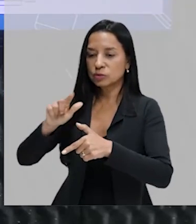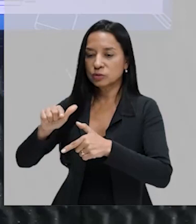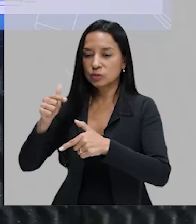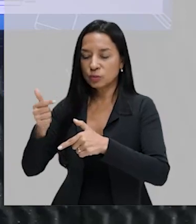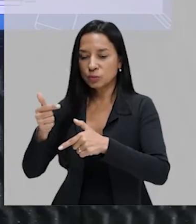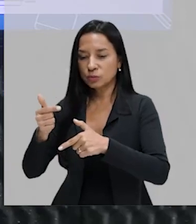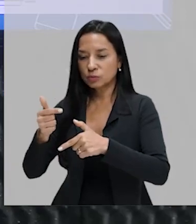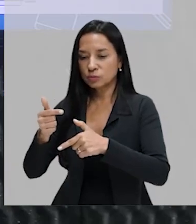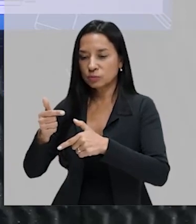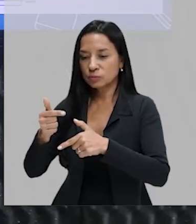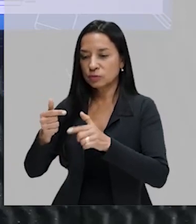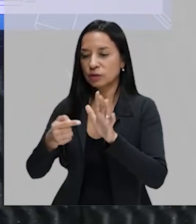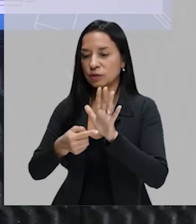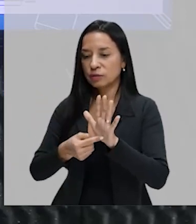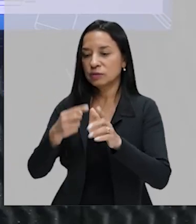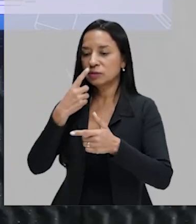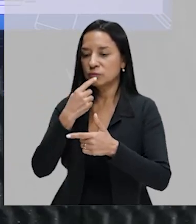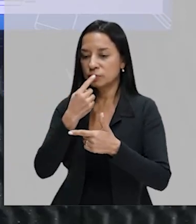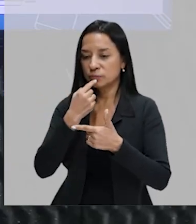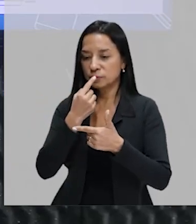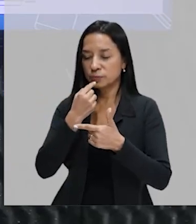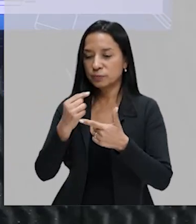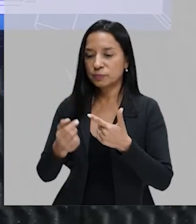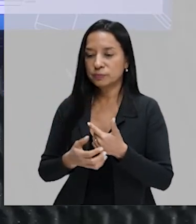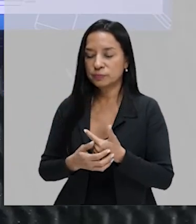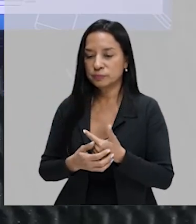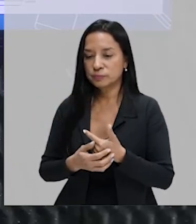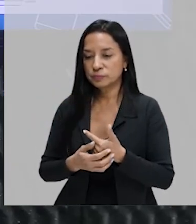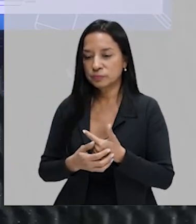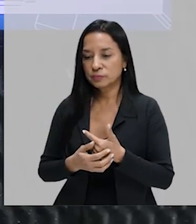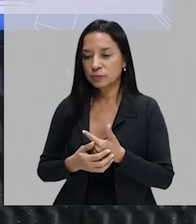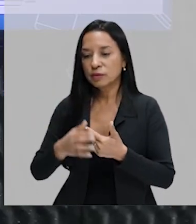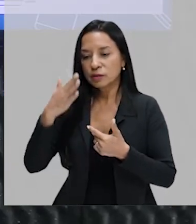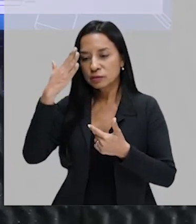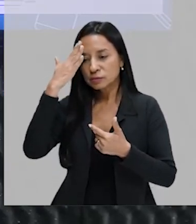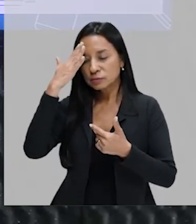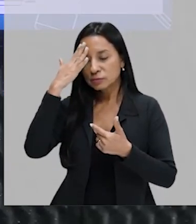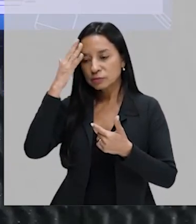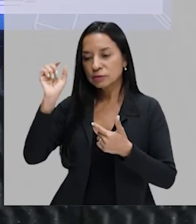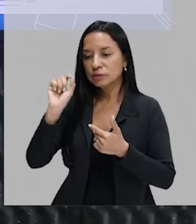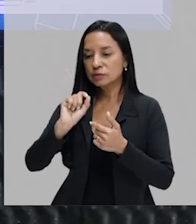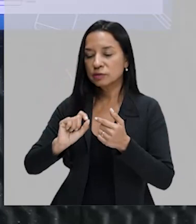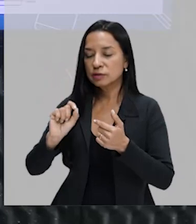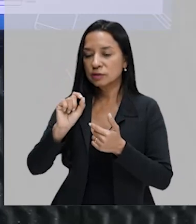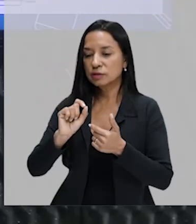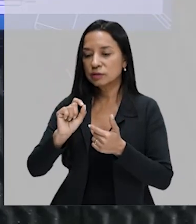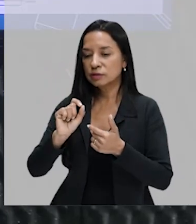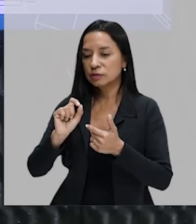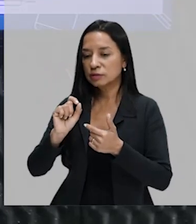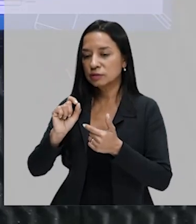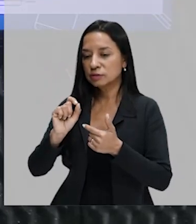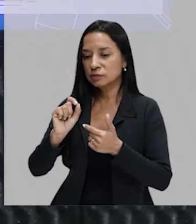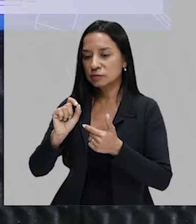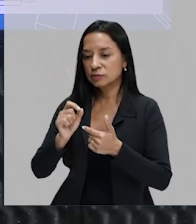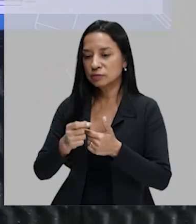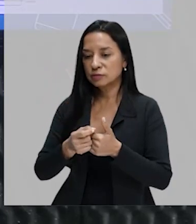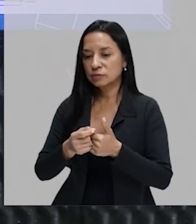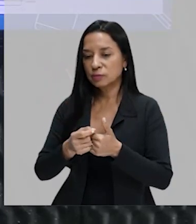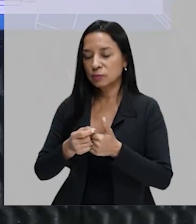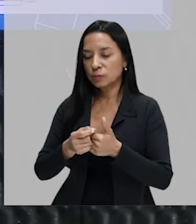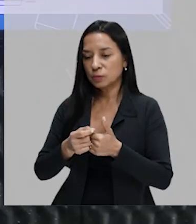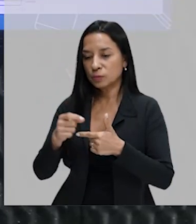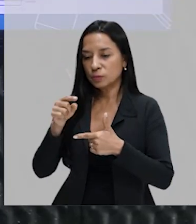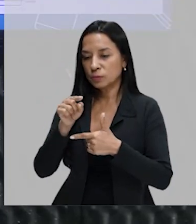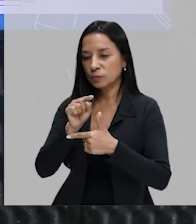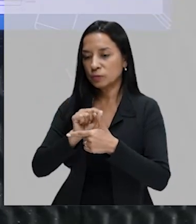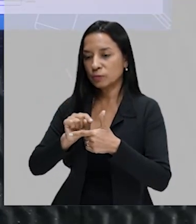esponjoso, representado aqui em vermelho, ok? E é só para vocês entenderem que, ó, dos testículos, eu tenho